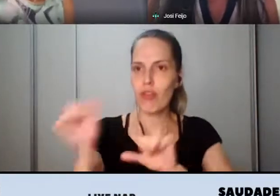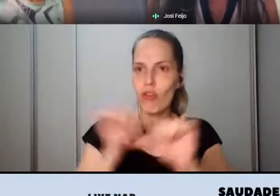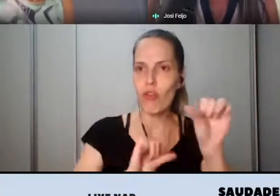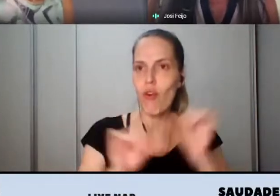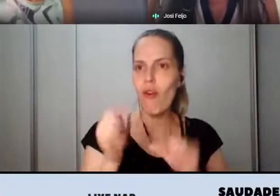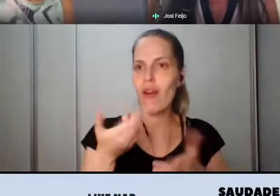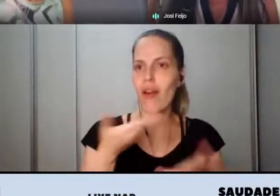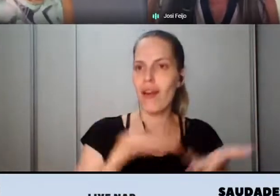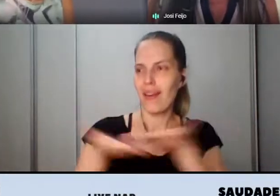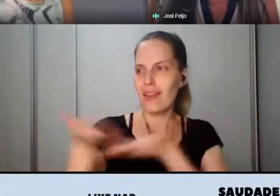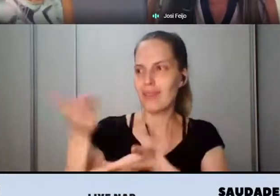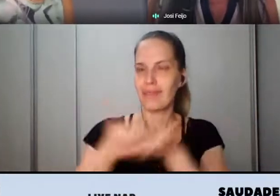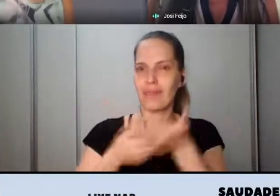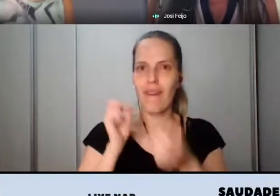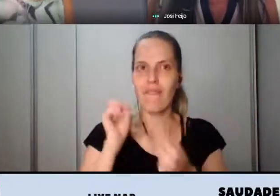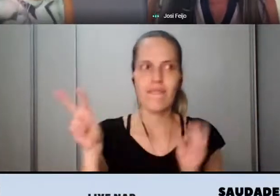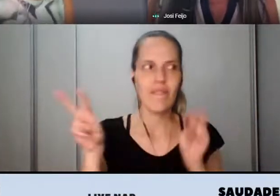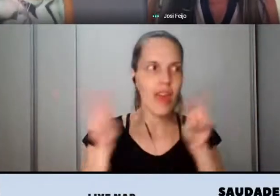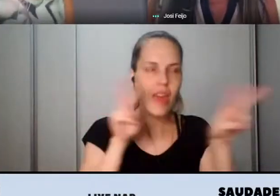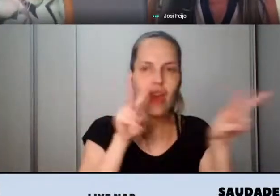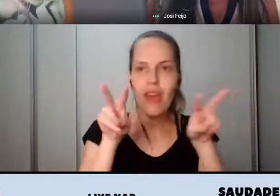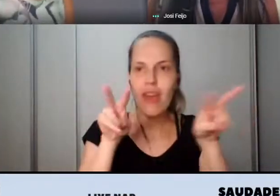realmente está dando resultado,